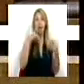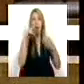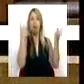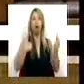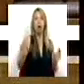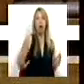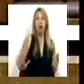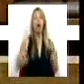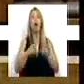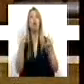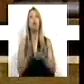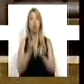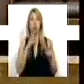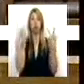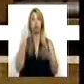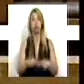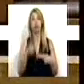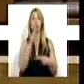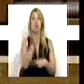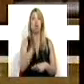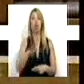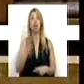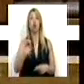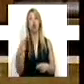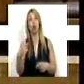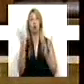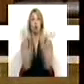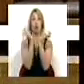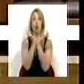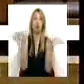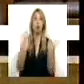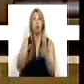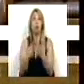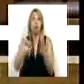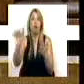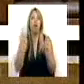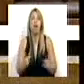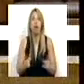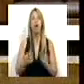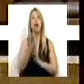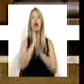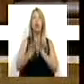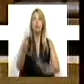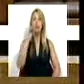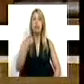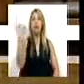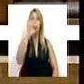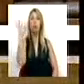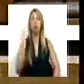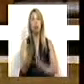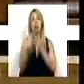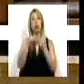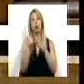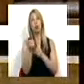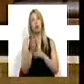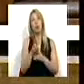corte de 600 milhões de euros à Segurança Social, porque essa era a sua proposta, a devolução de 0% da